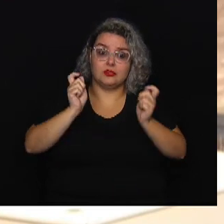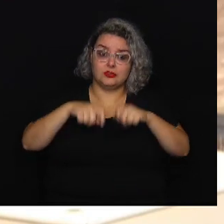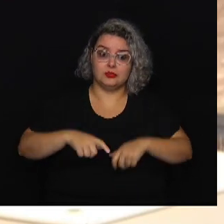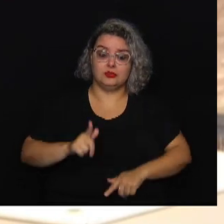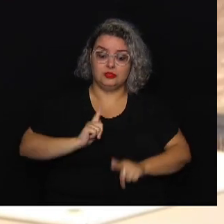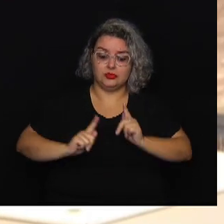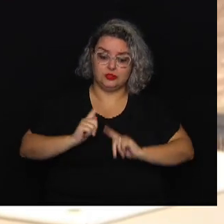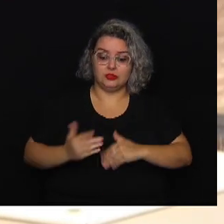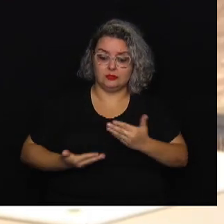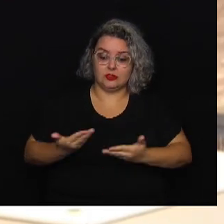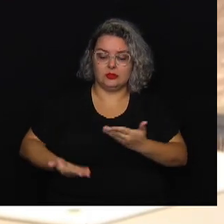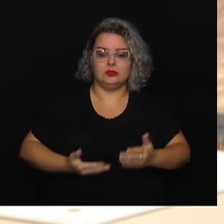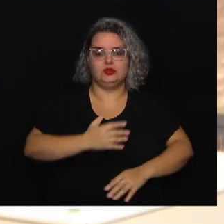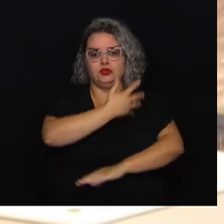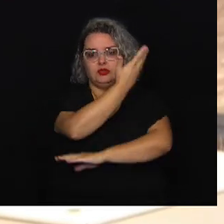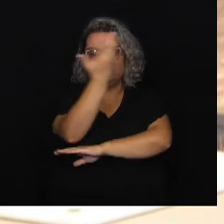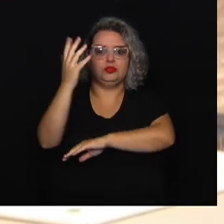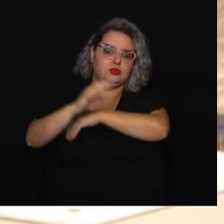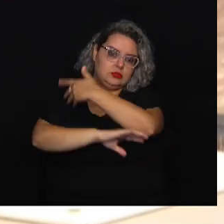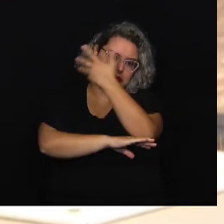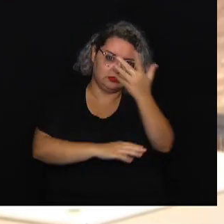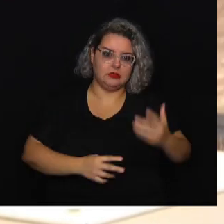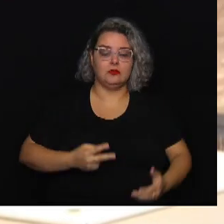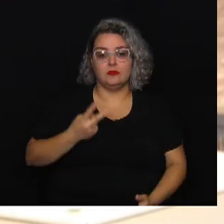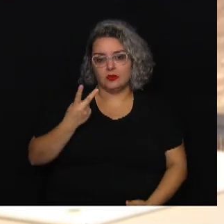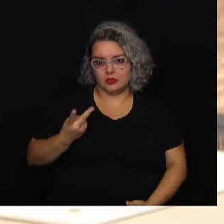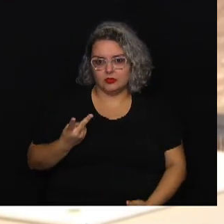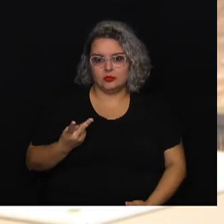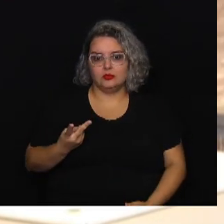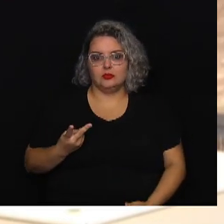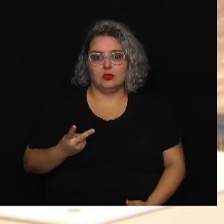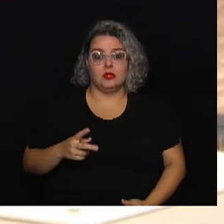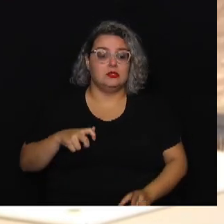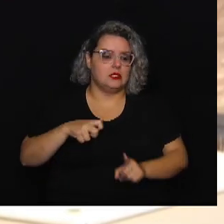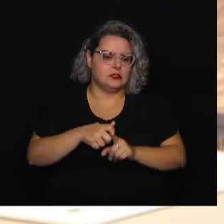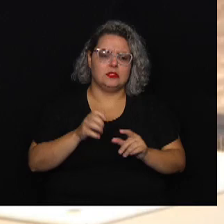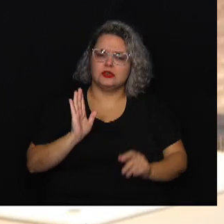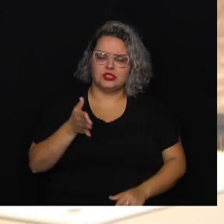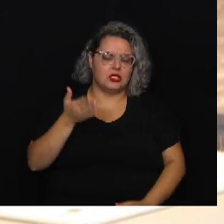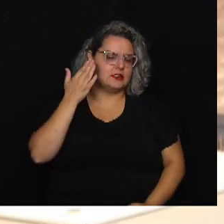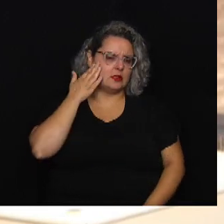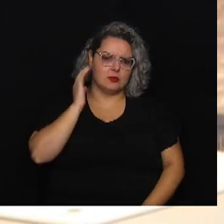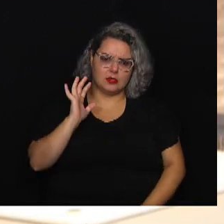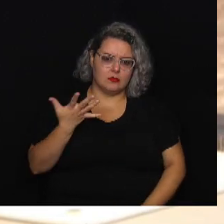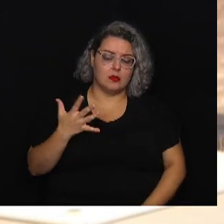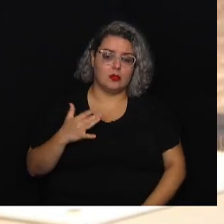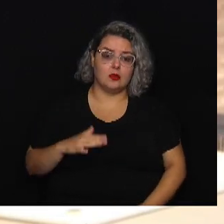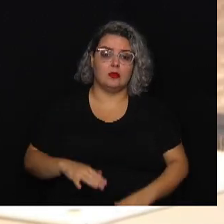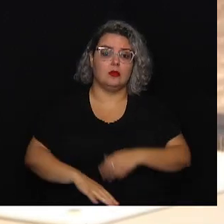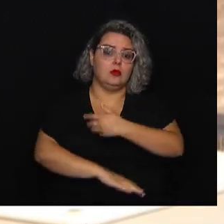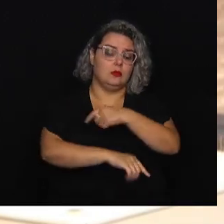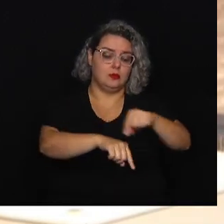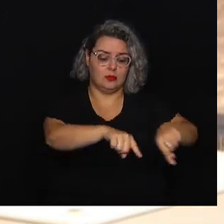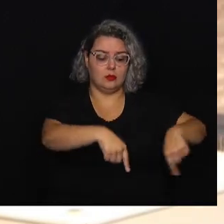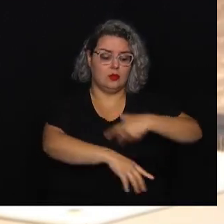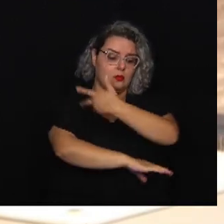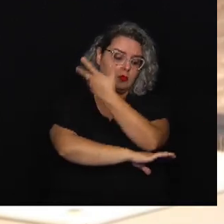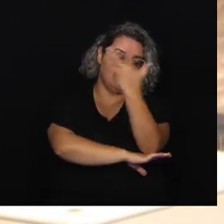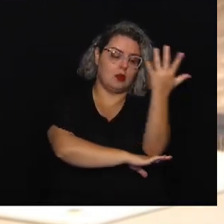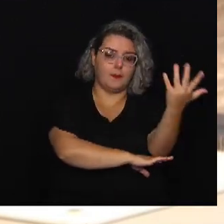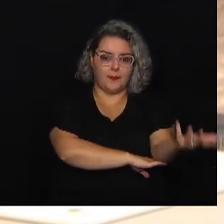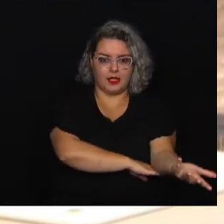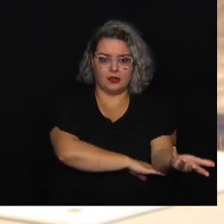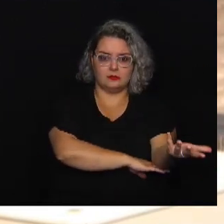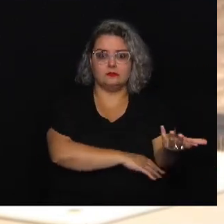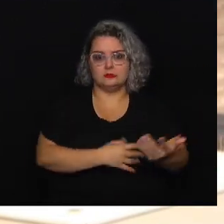da arborização. Foram 2 tragédias anunciadas que aconteceram, tanto a morte lá do bosque, da árvore que caiu, porque metade